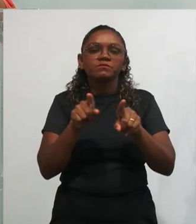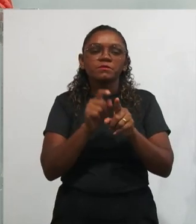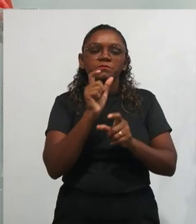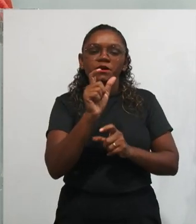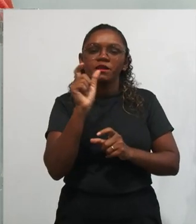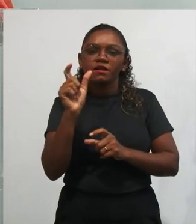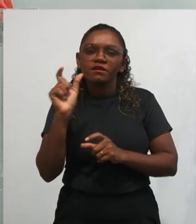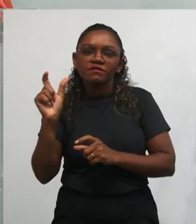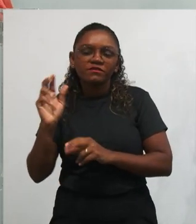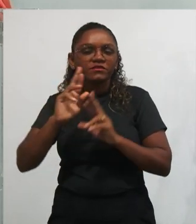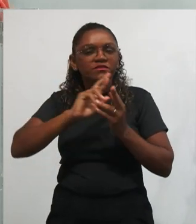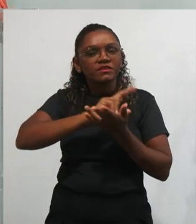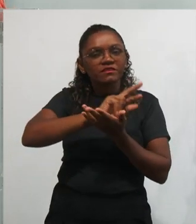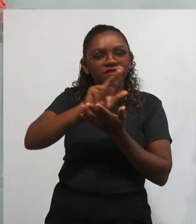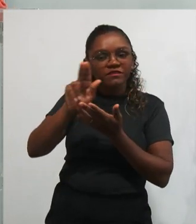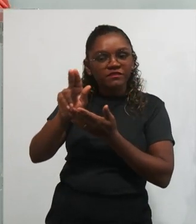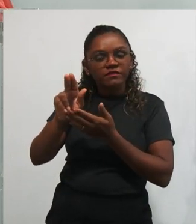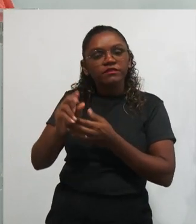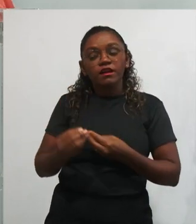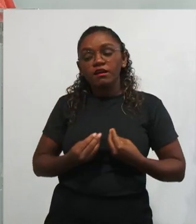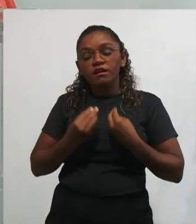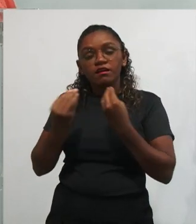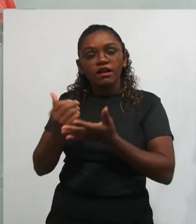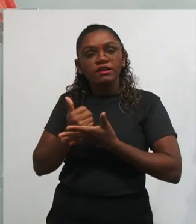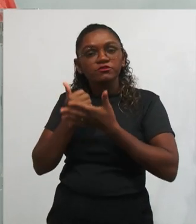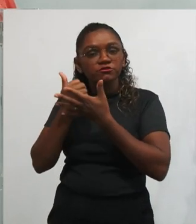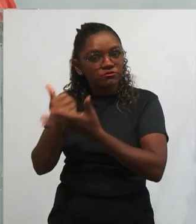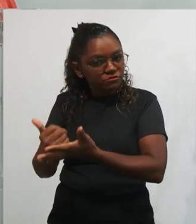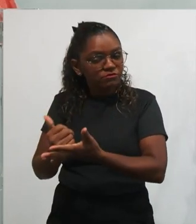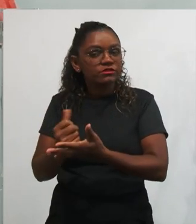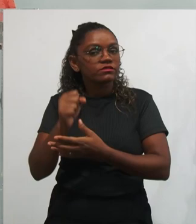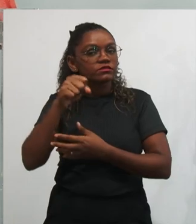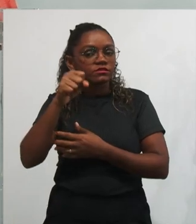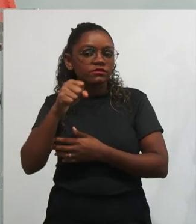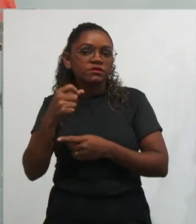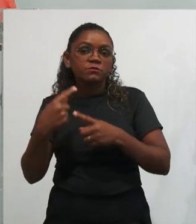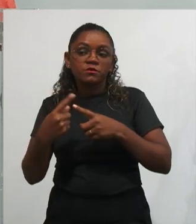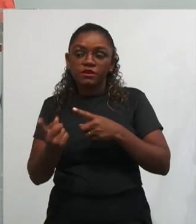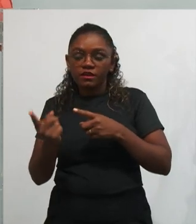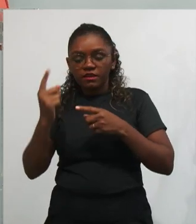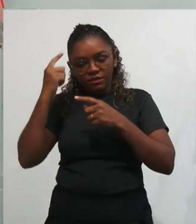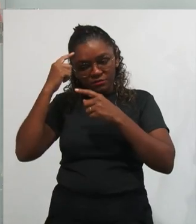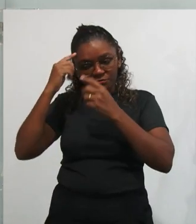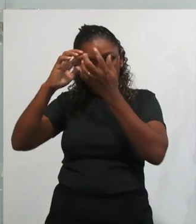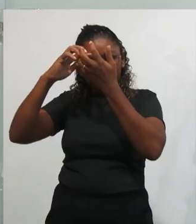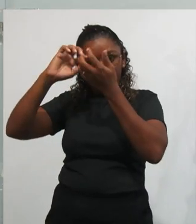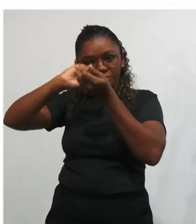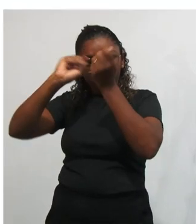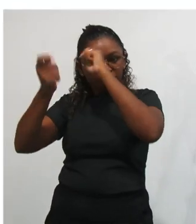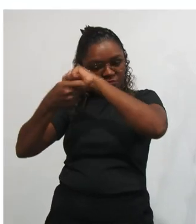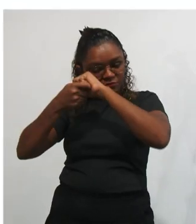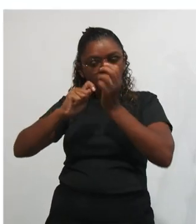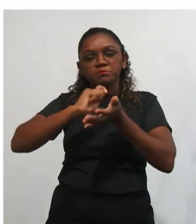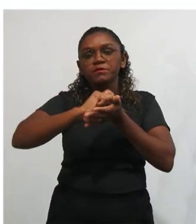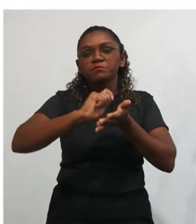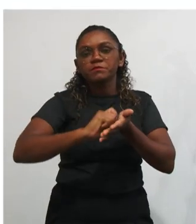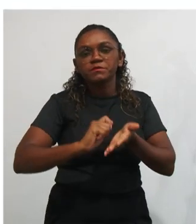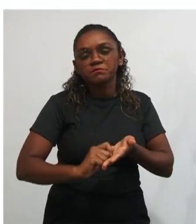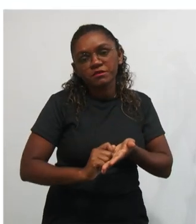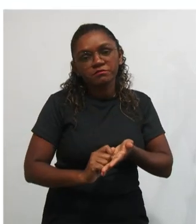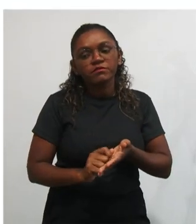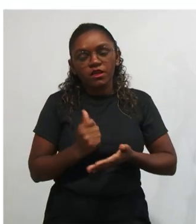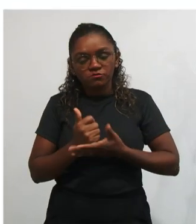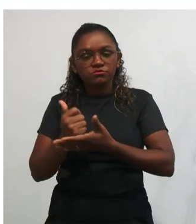favorecem futuramente na hora de transpor essas ideias para o papel continuando nos pré-requisitos da